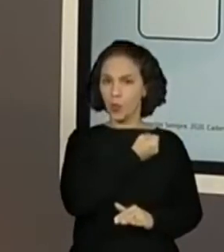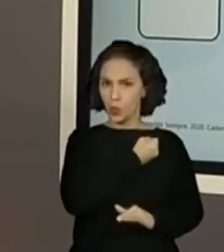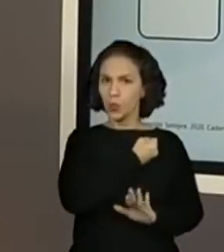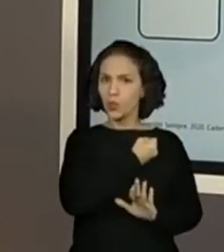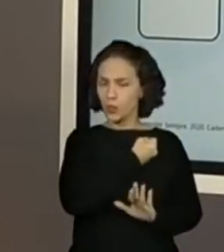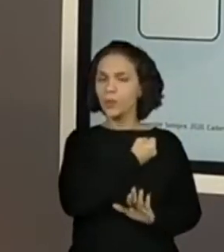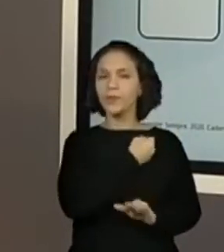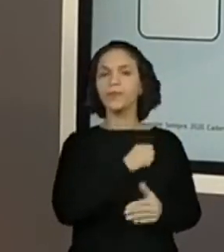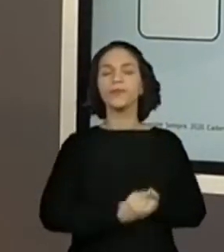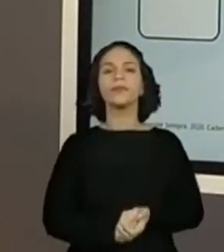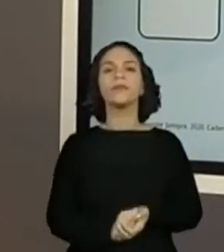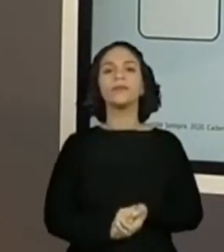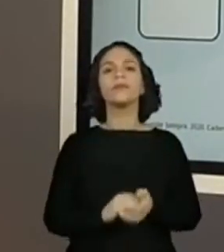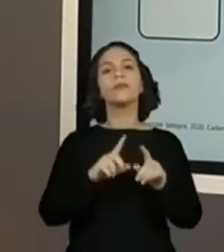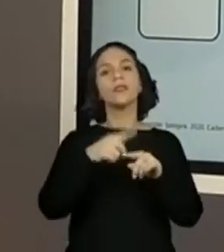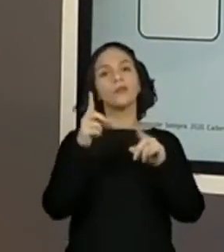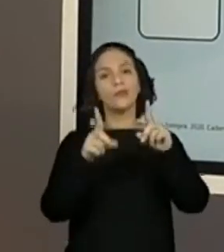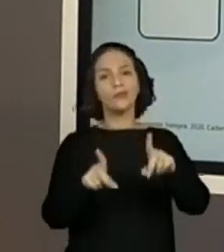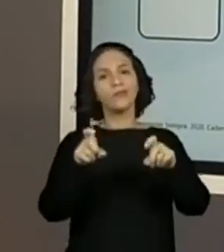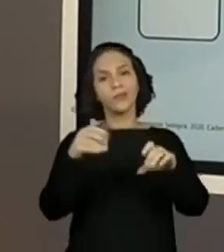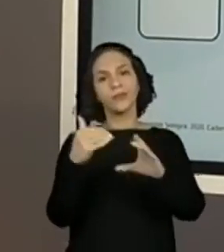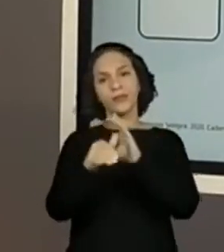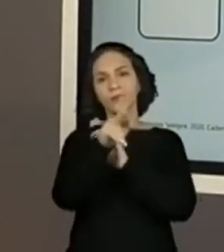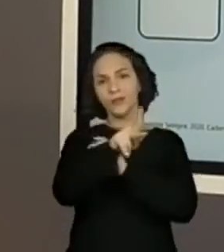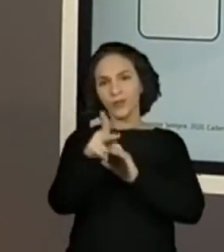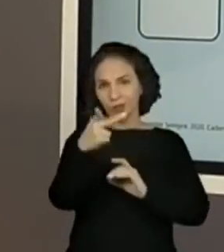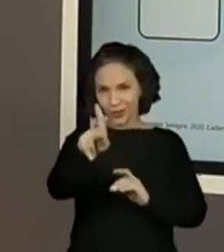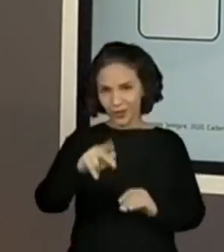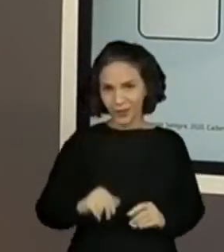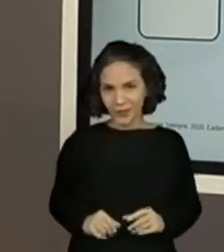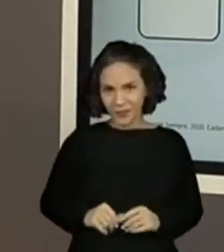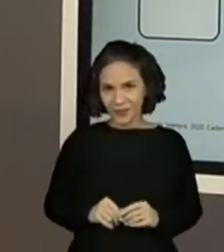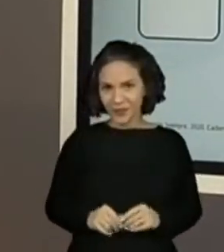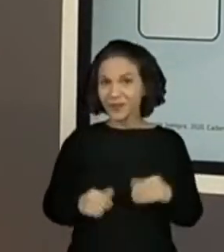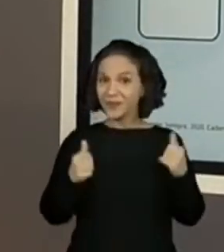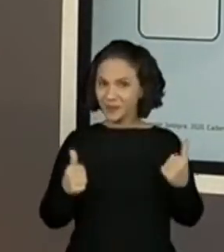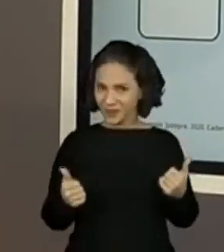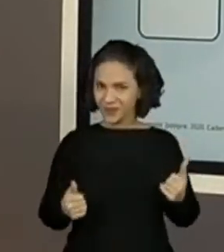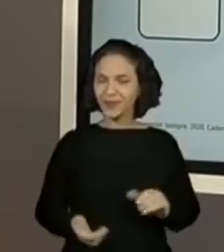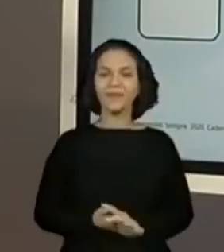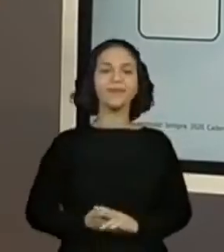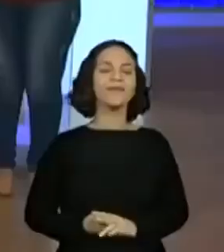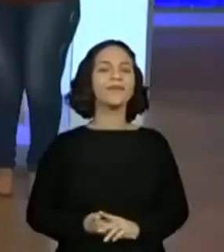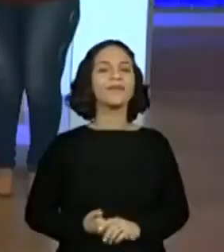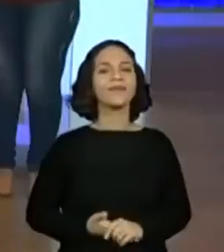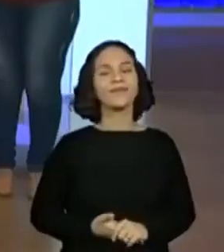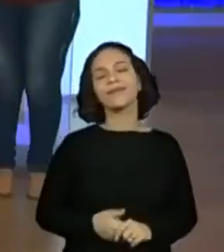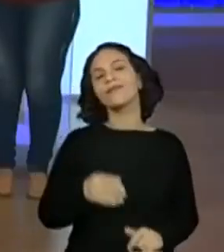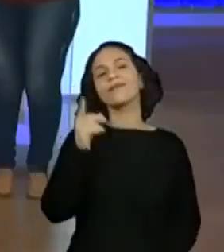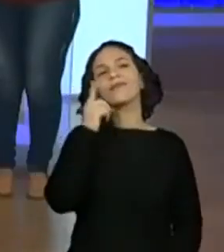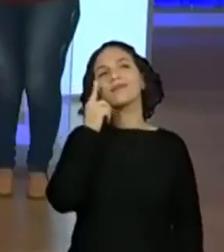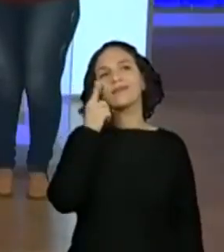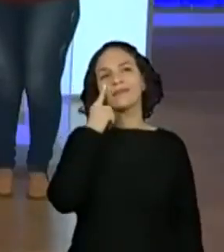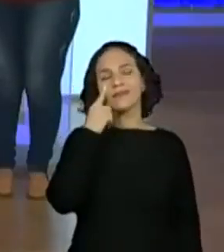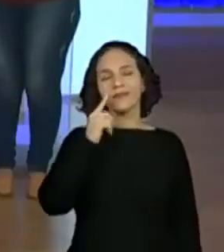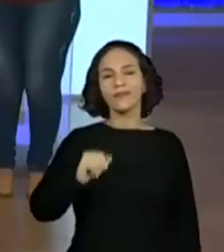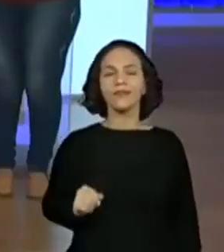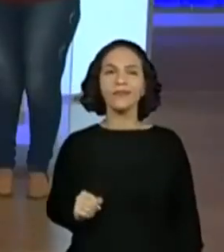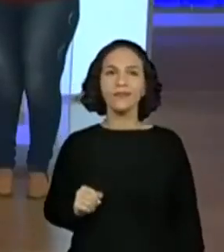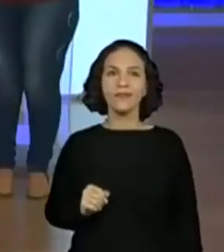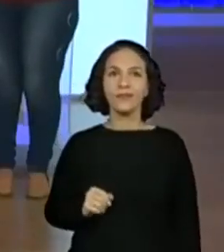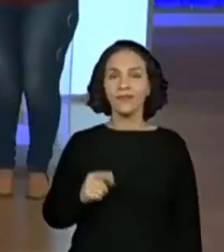ditar. Depois você bate uma foto e manda para a sua pro. Tudo bem? Então, vamos lá? Vamos lá. O primeiro número vocês vão